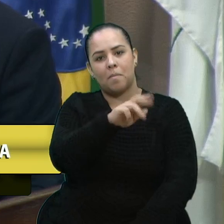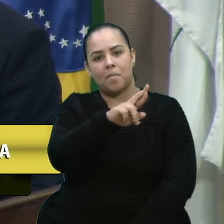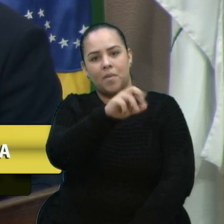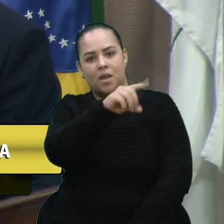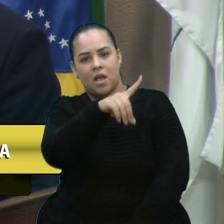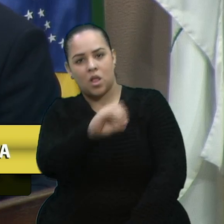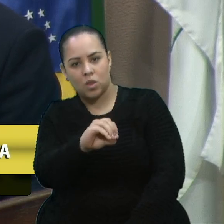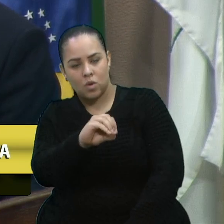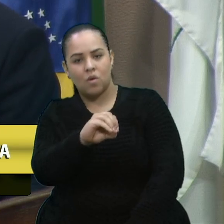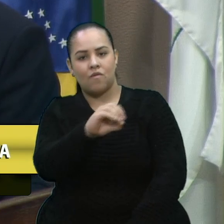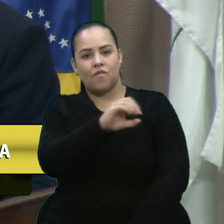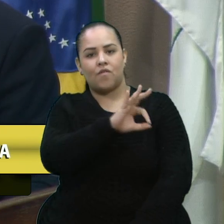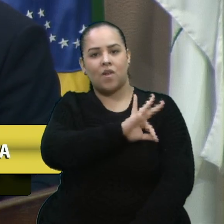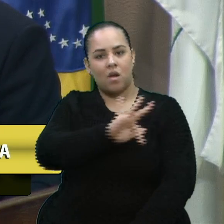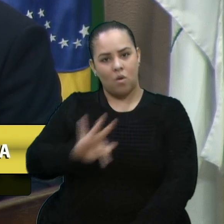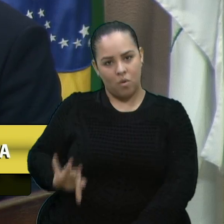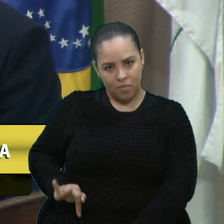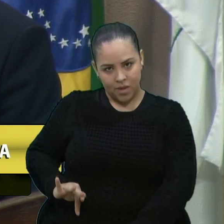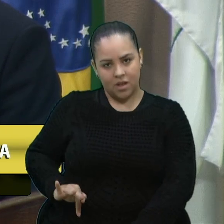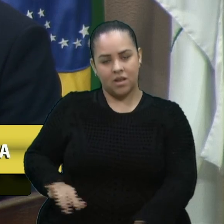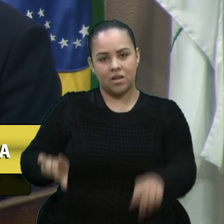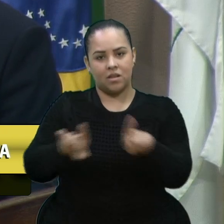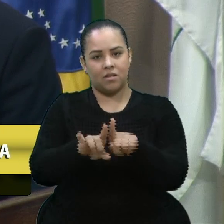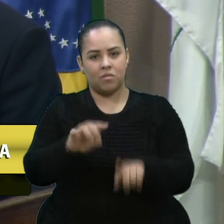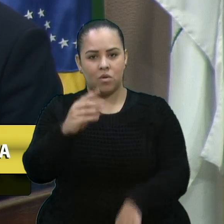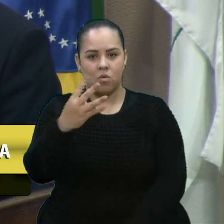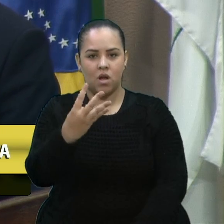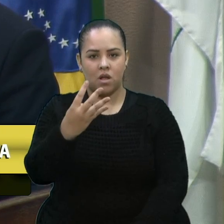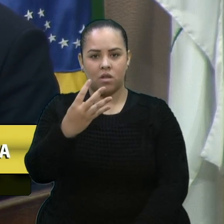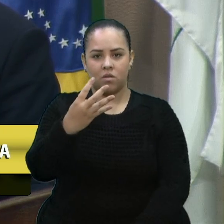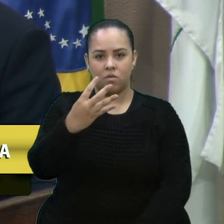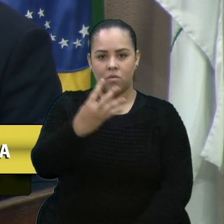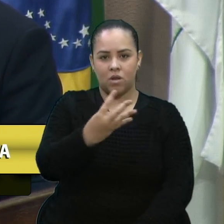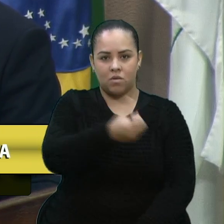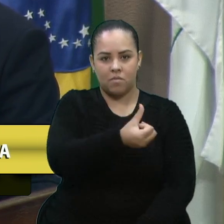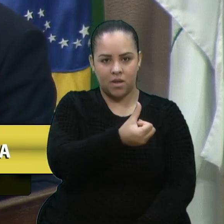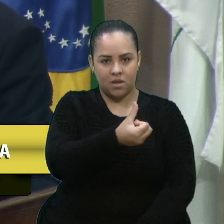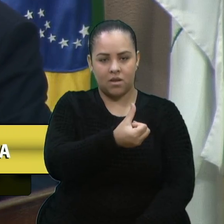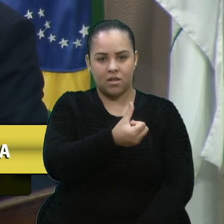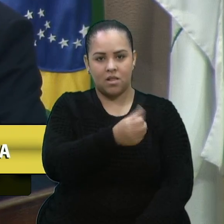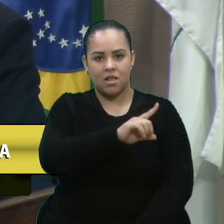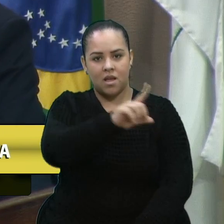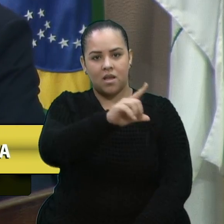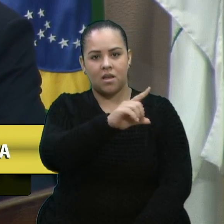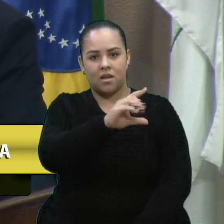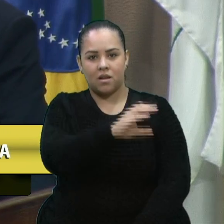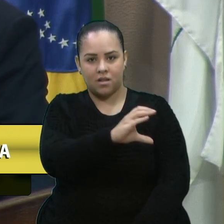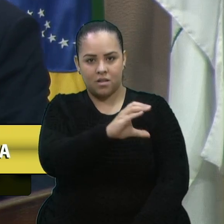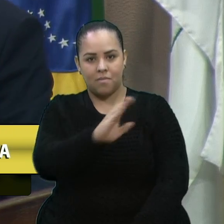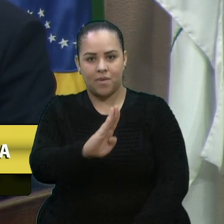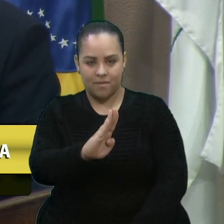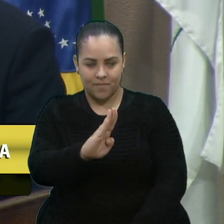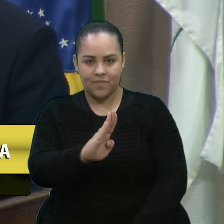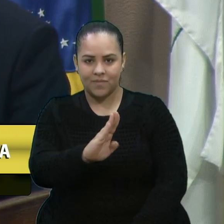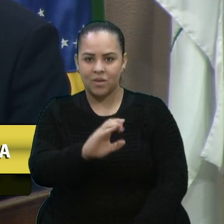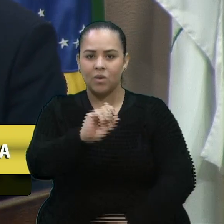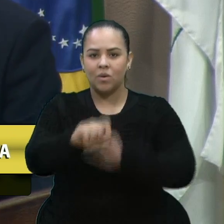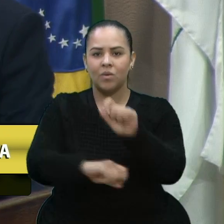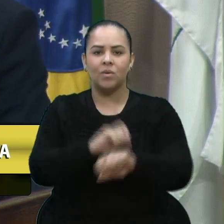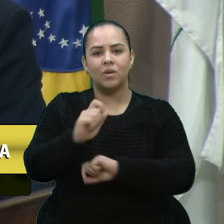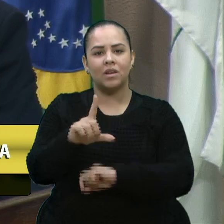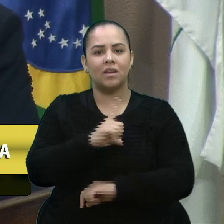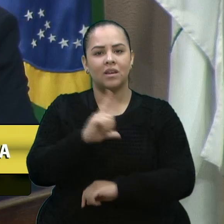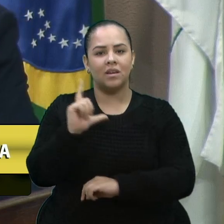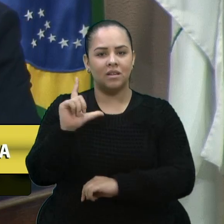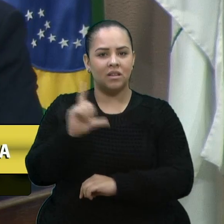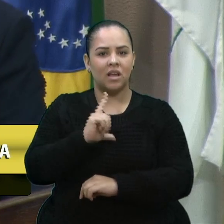na descida da Serra e na 446 no quilômetro 11 em Carlos Barbosa. Há variações consideráveis quanto